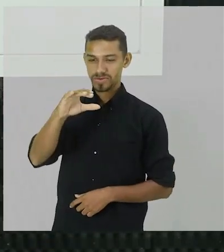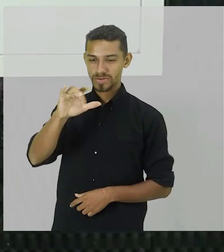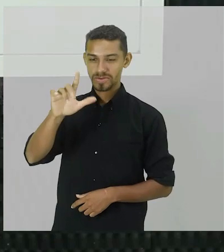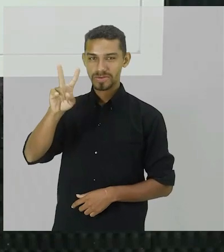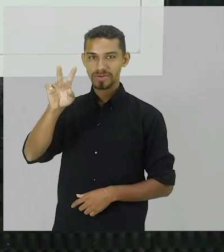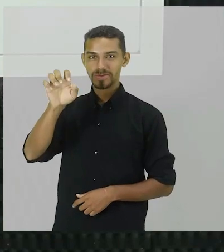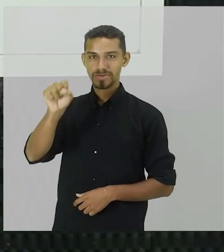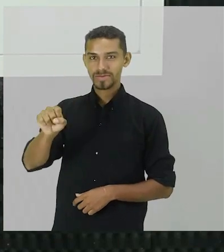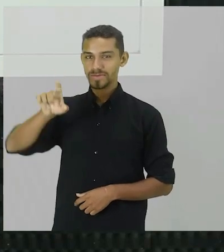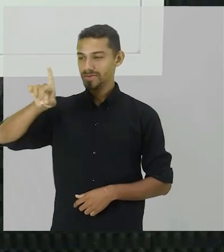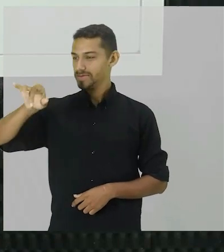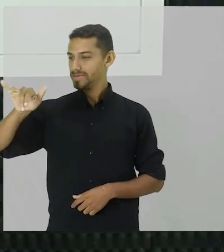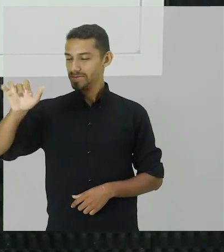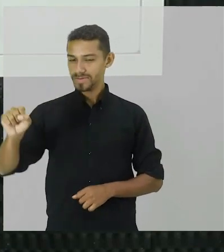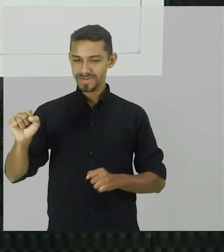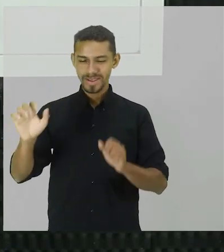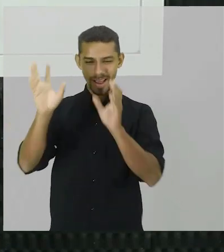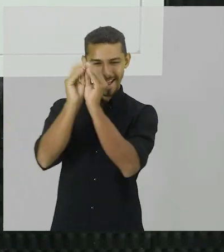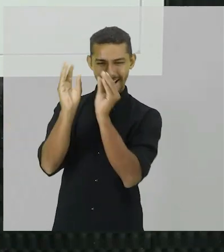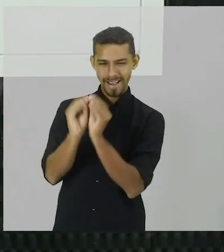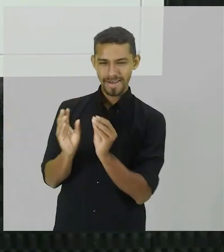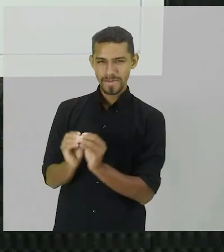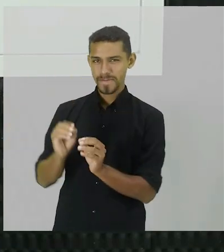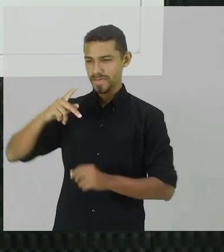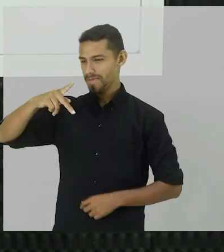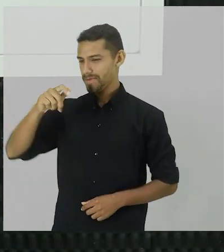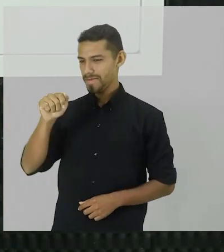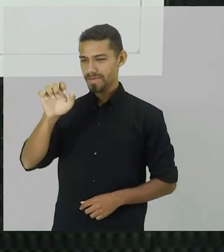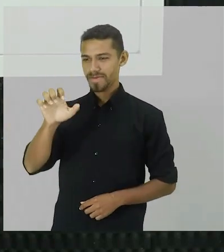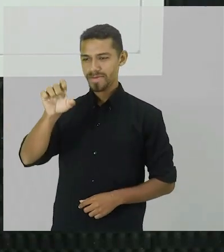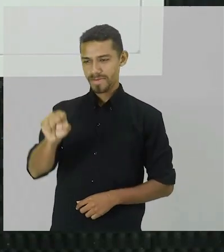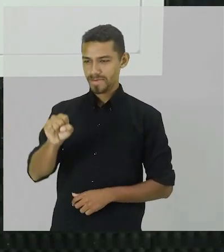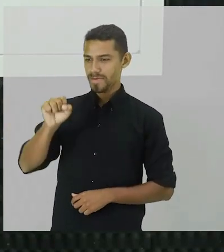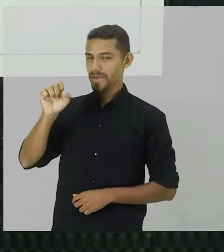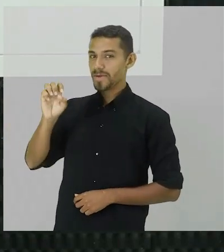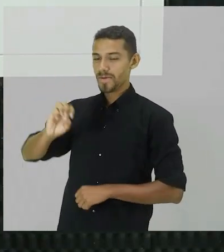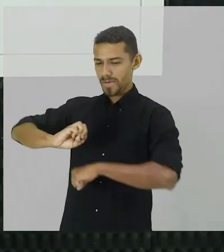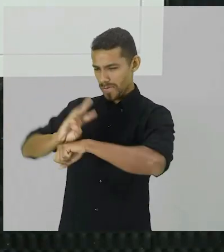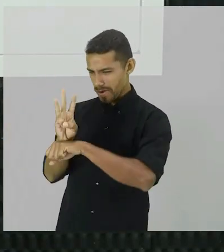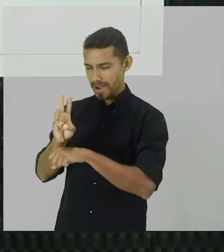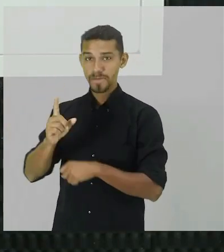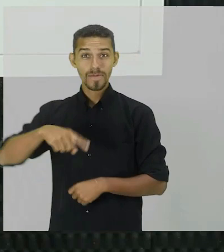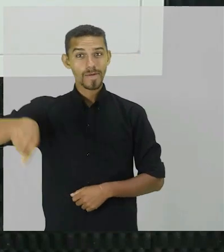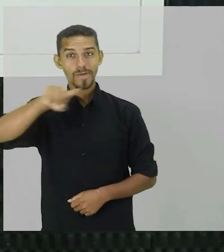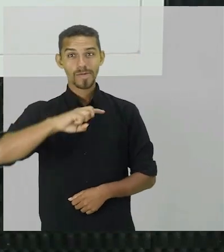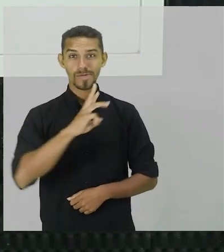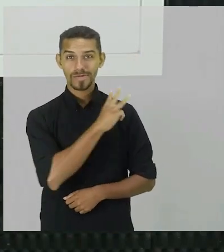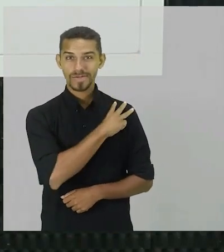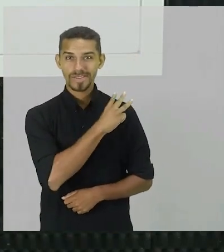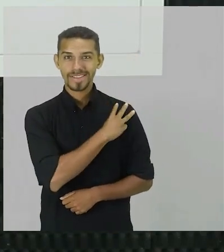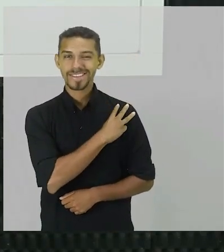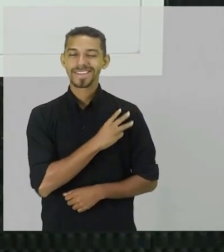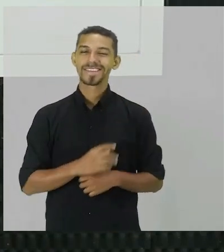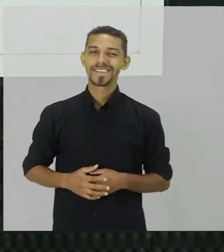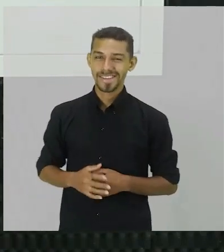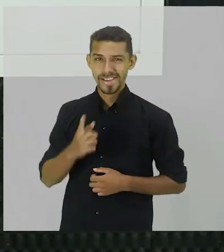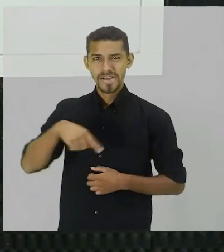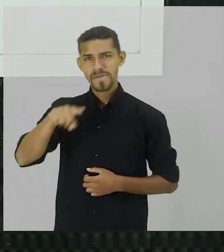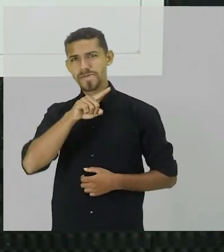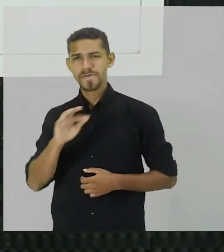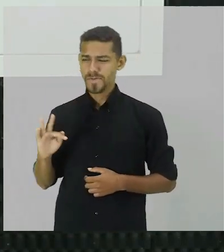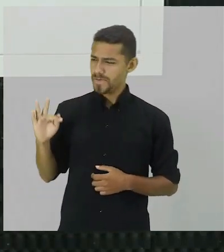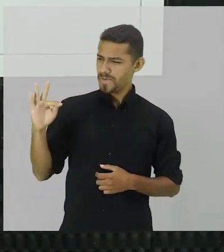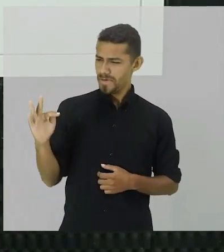revisão Paz-UEMA Enem, para os alunos da terceira série do ensino médio e que for